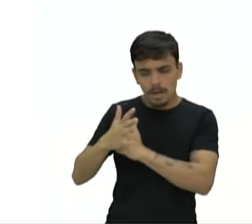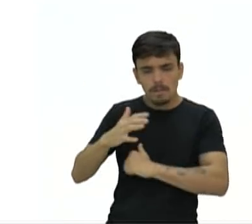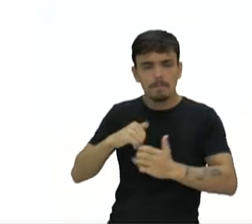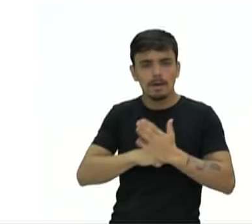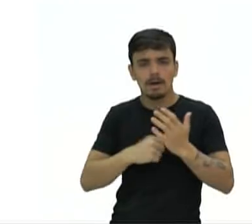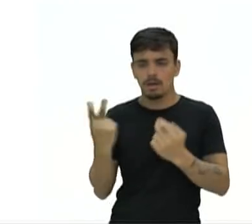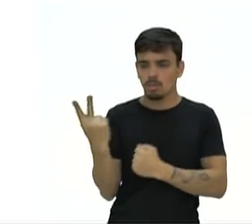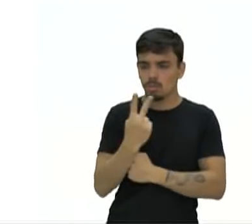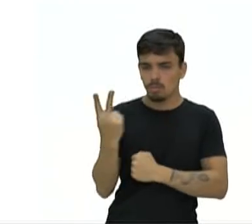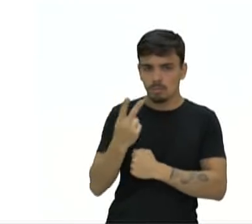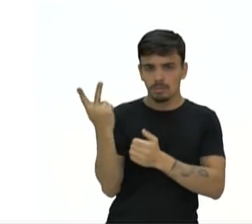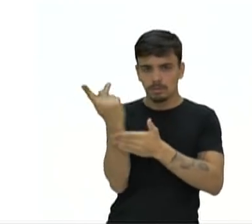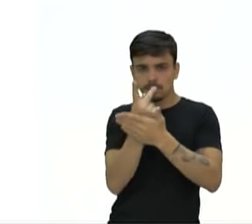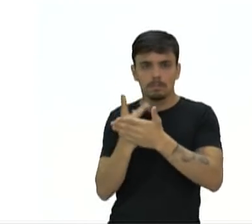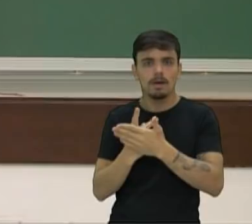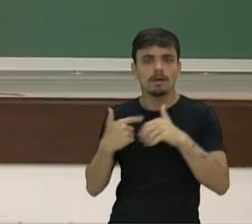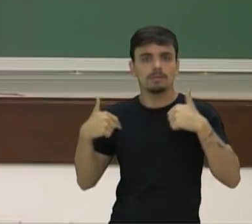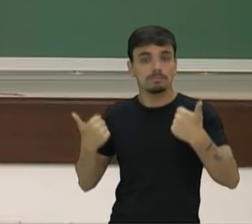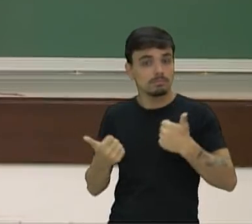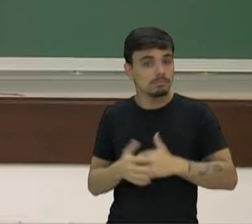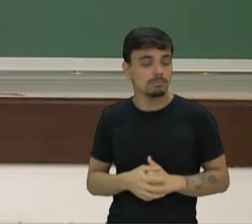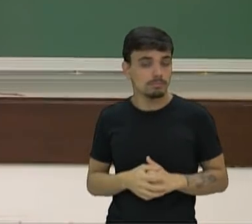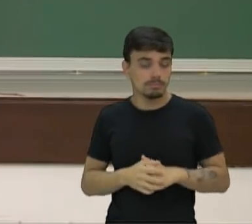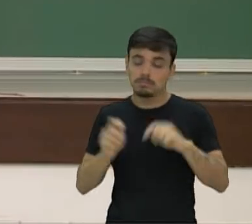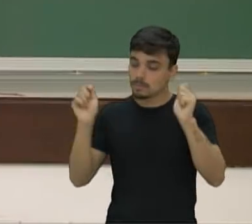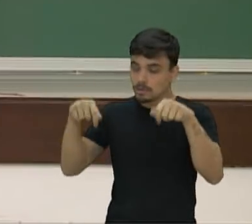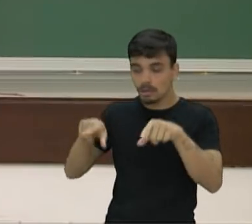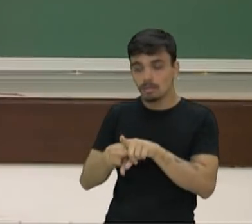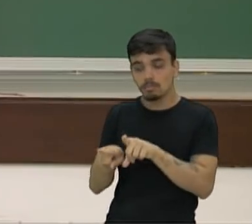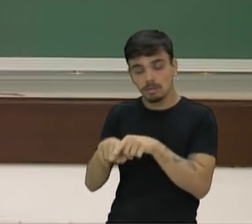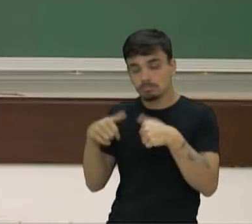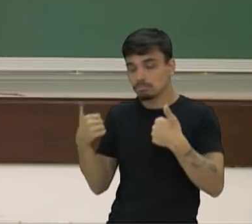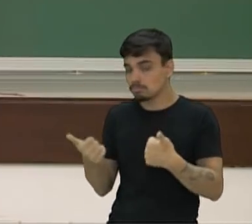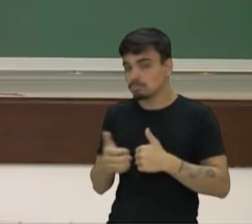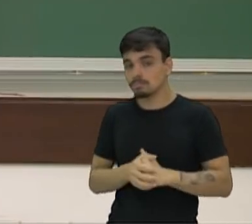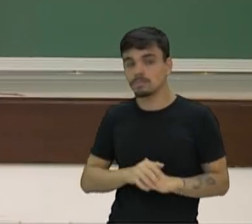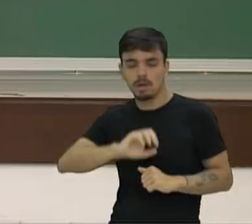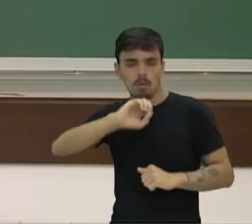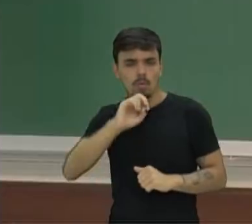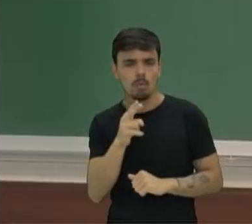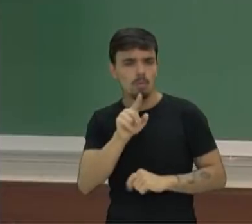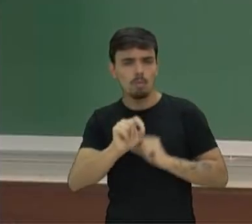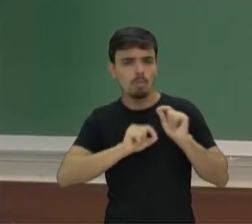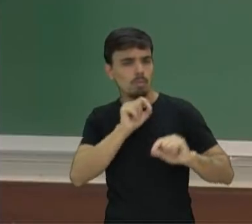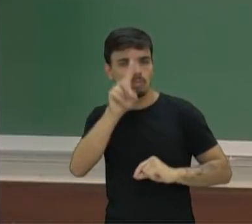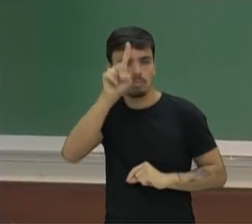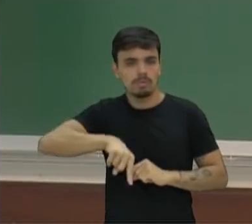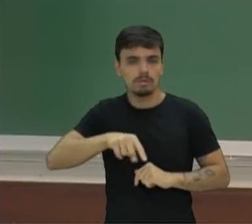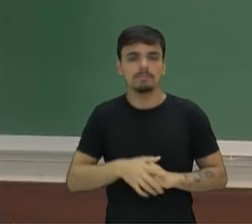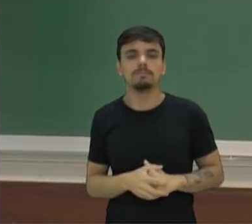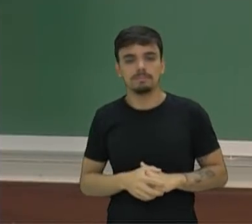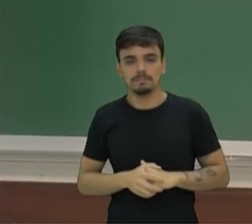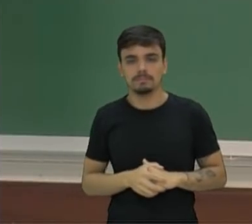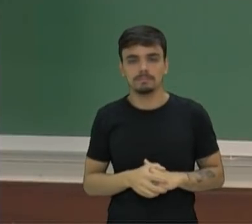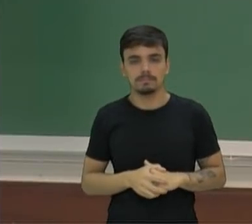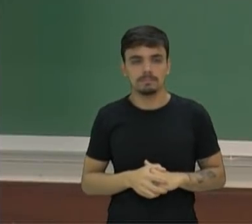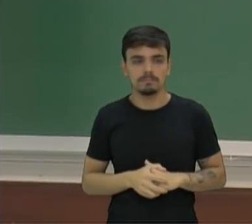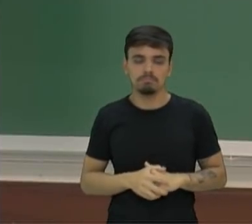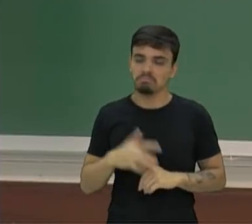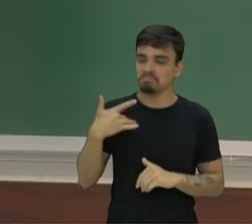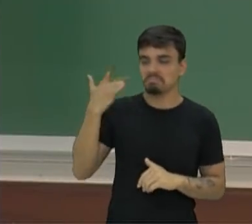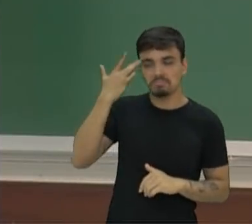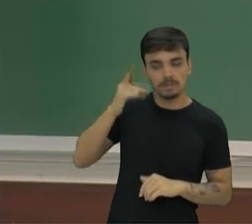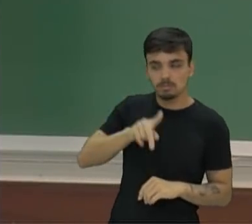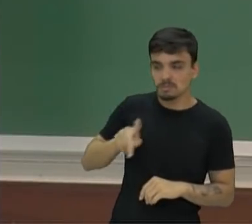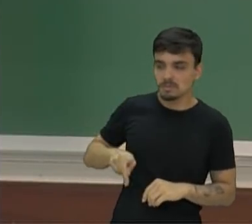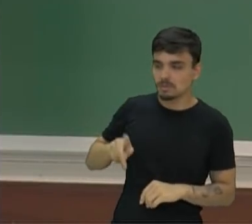duas figuras, professor? Poderia. E o que é isso aqui? Não sei, professor, um